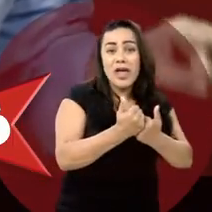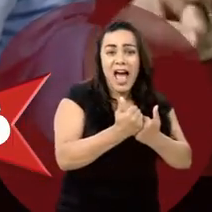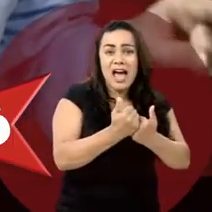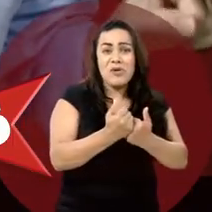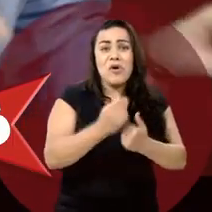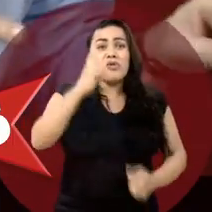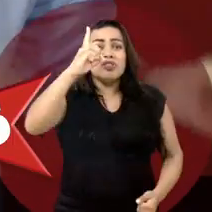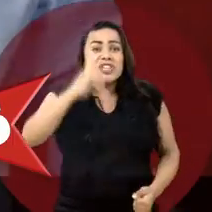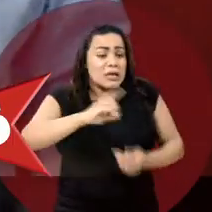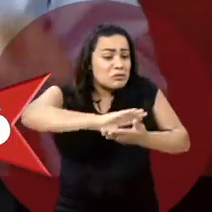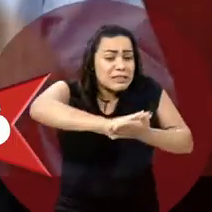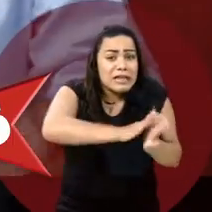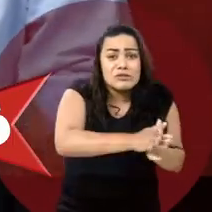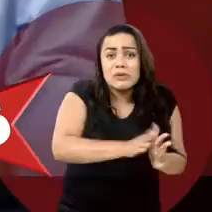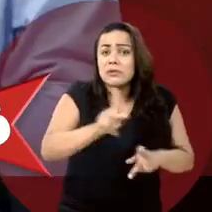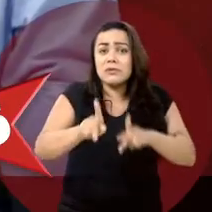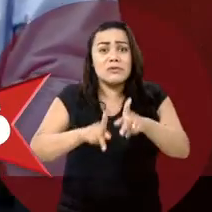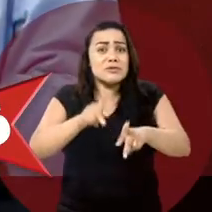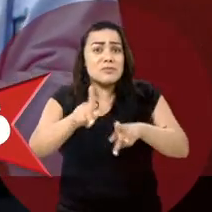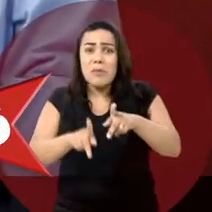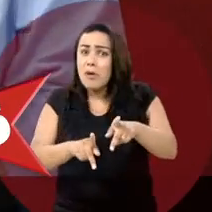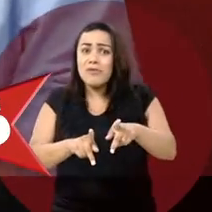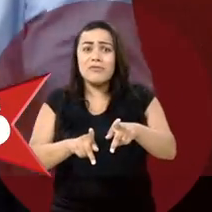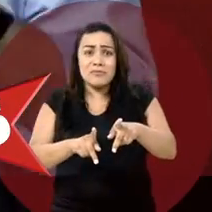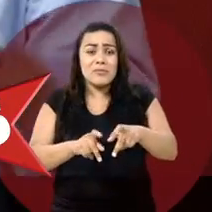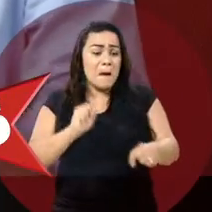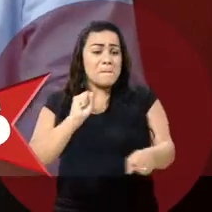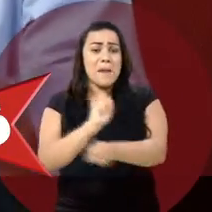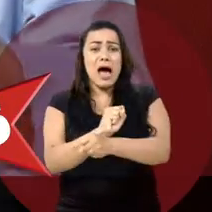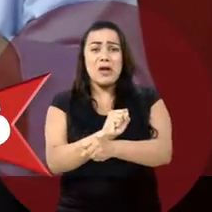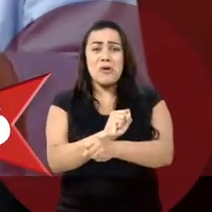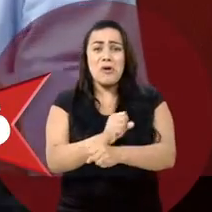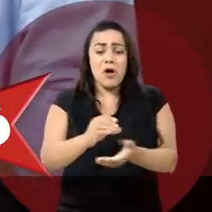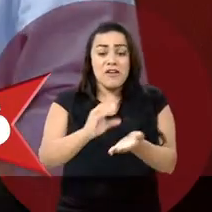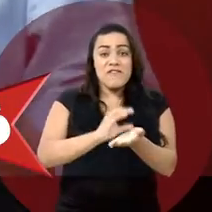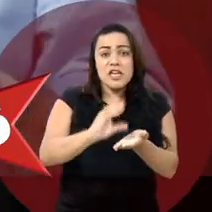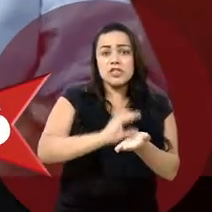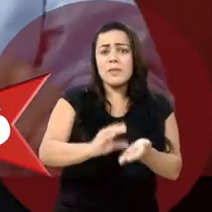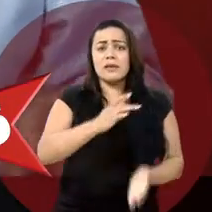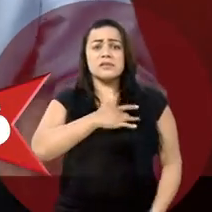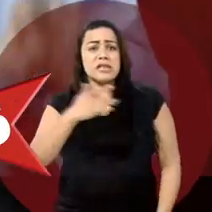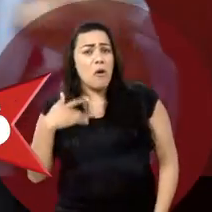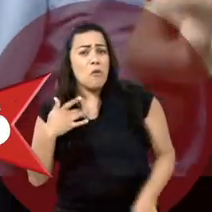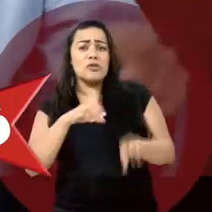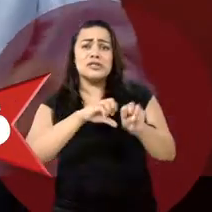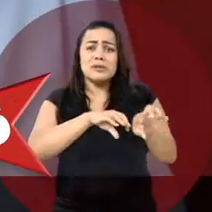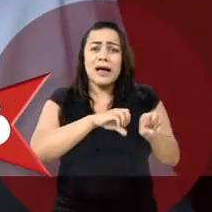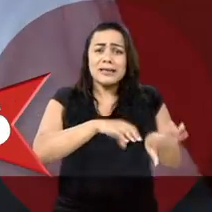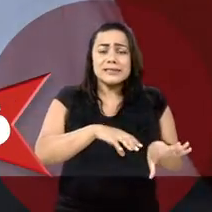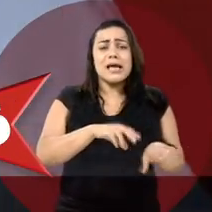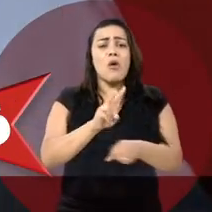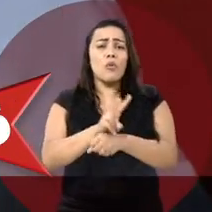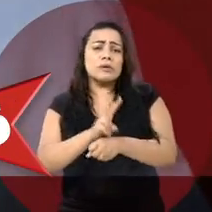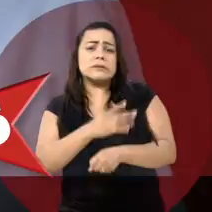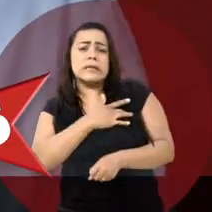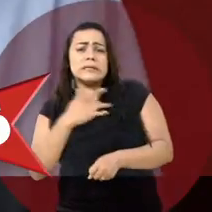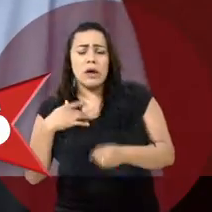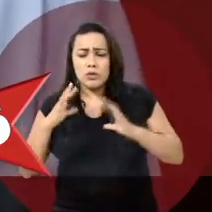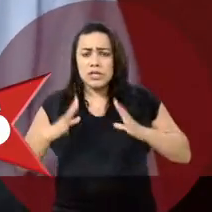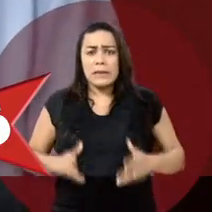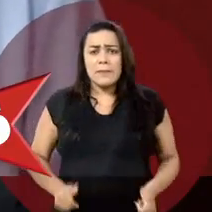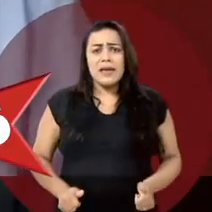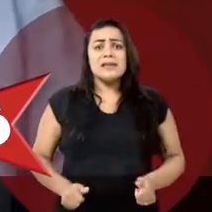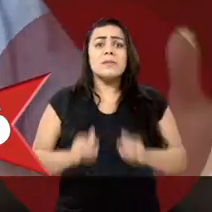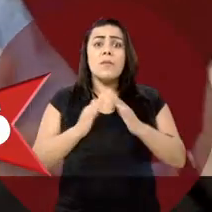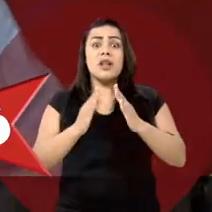o pacote de maldades, congelando verbas para a saúde, educação, saneamento básico e moradia por 20 anos. Não podem